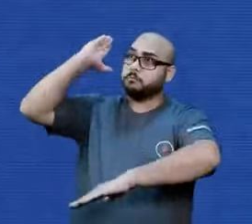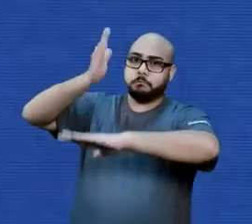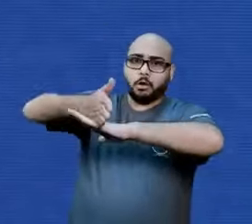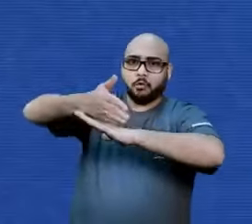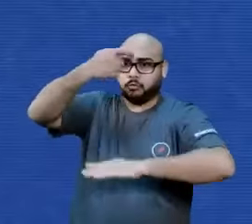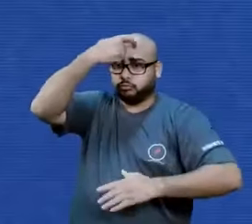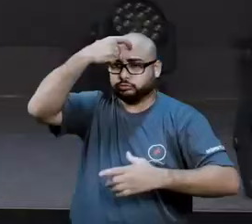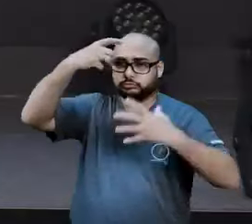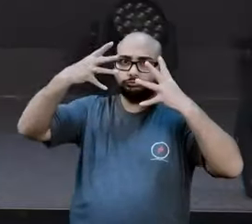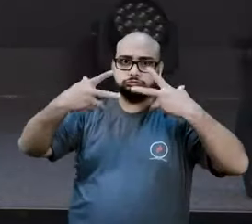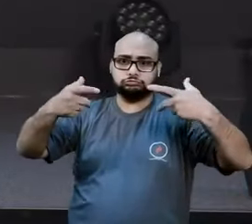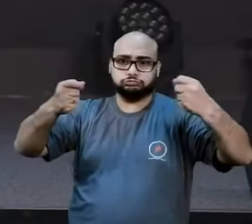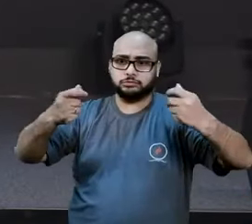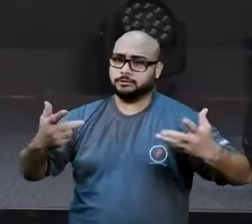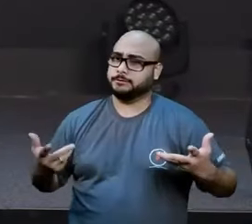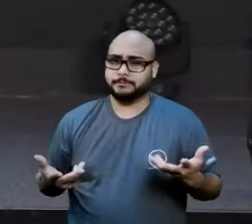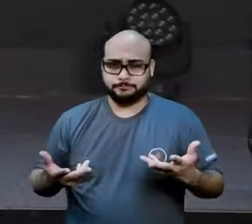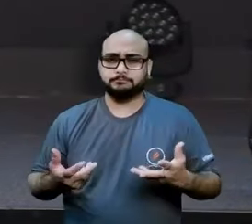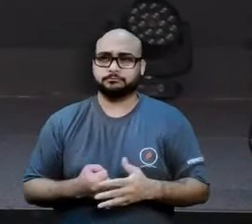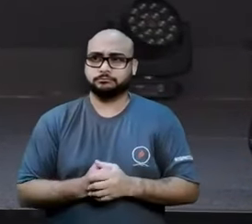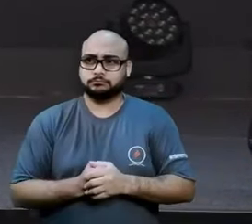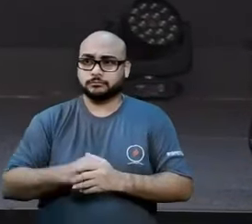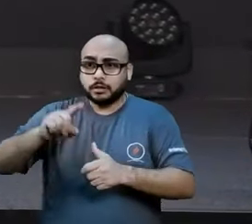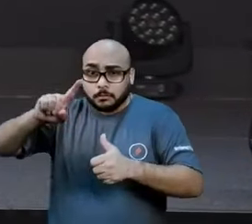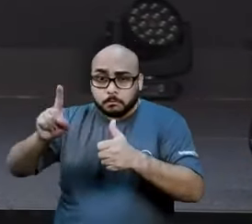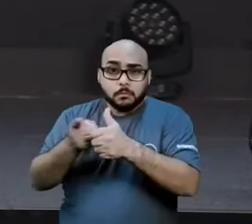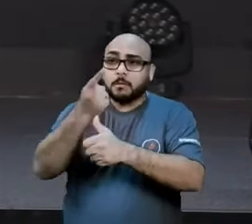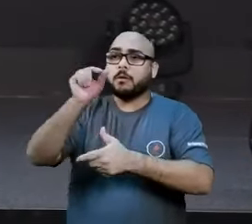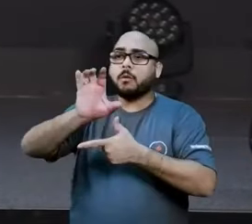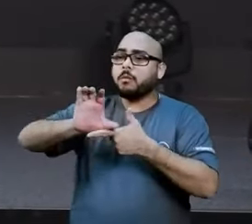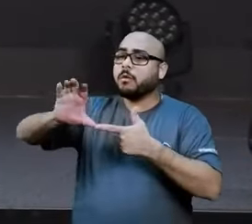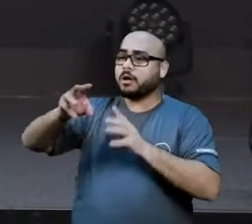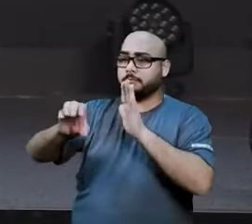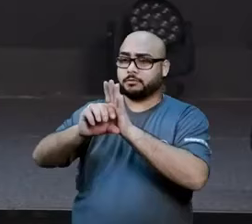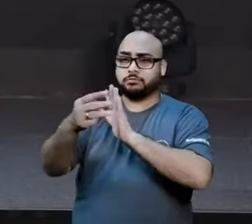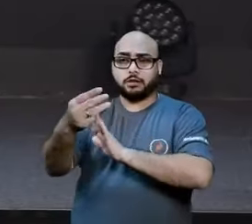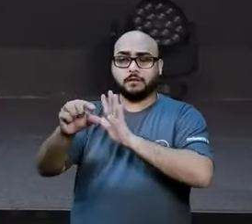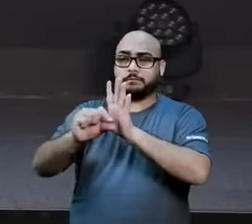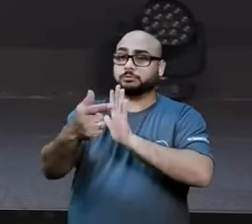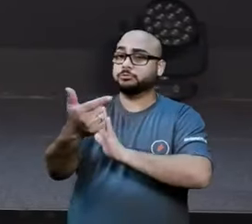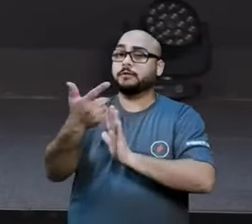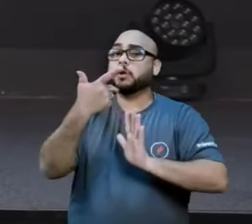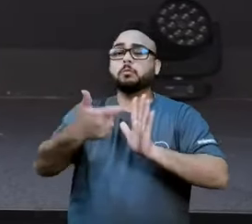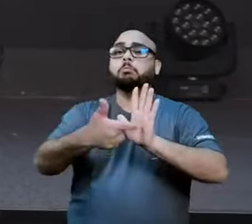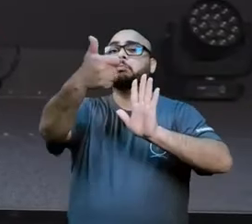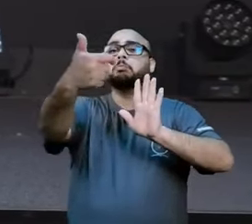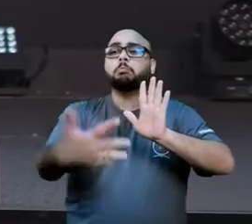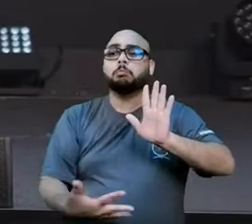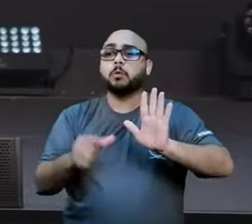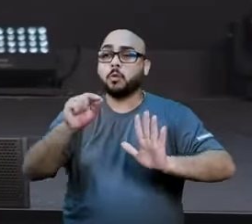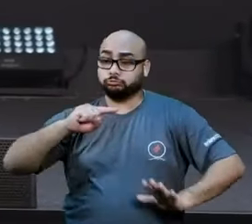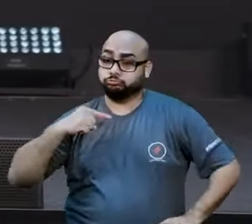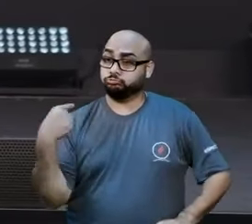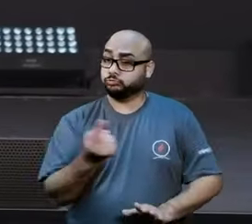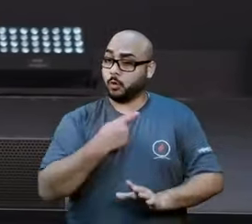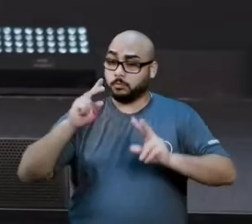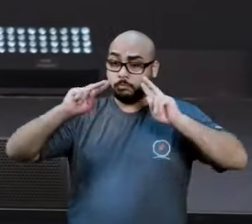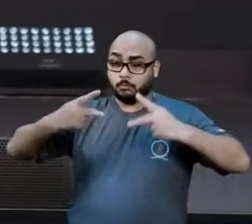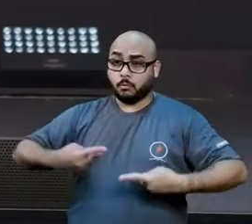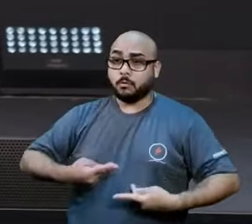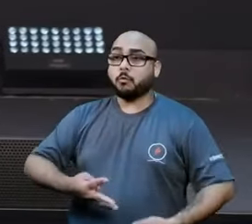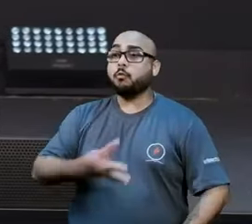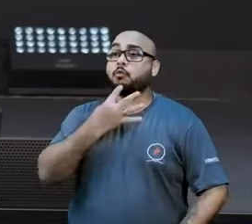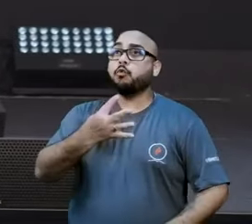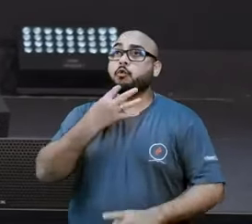a Bíblia fala em primeira Coríntios 3:1 Que nós conhecemos em parte tudo que a